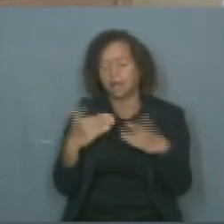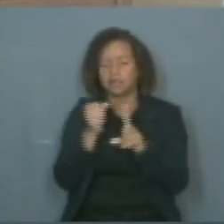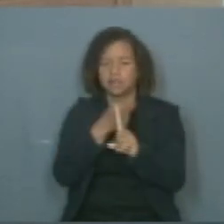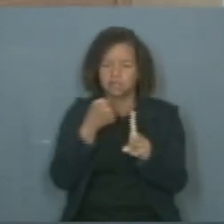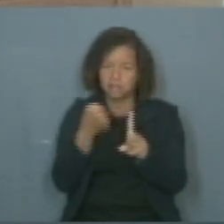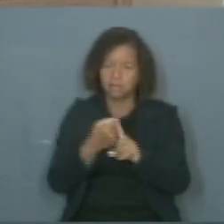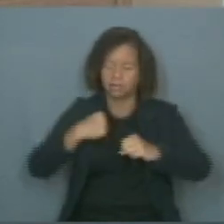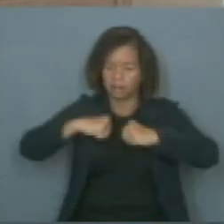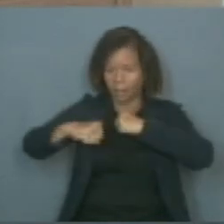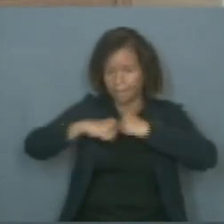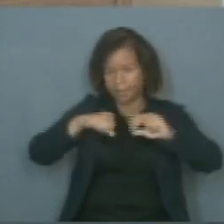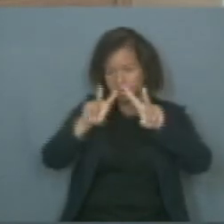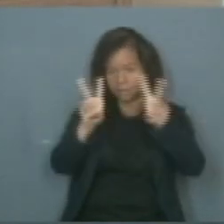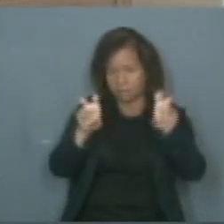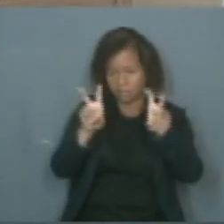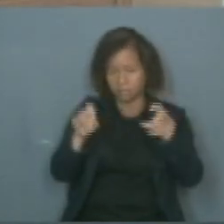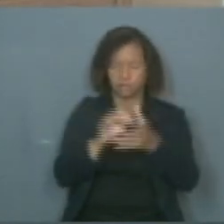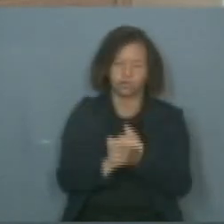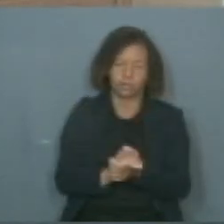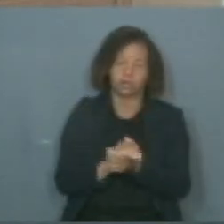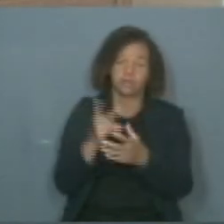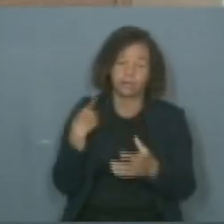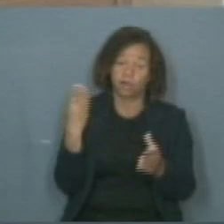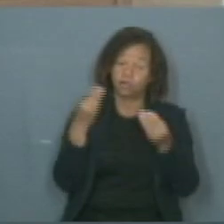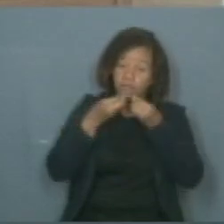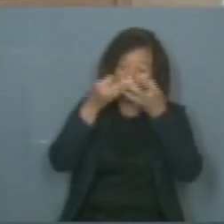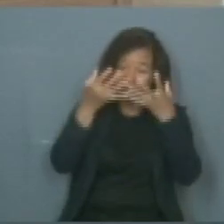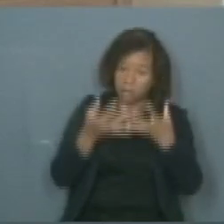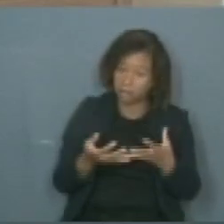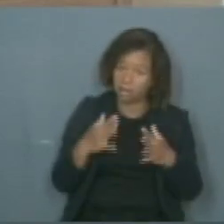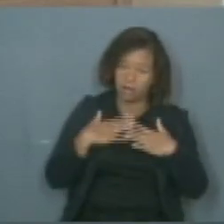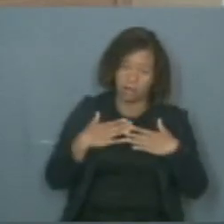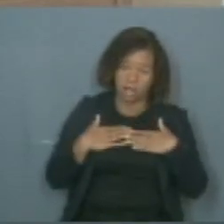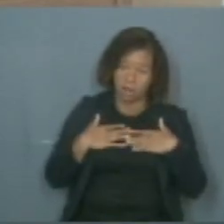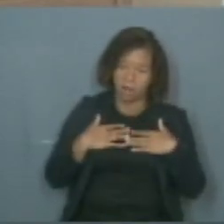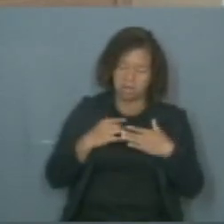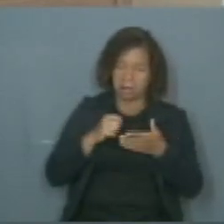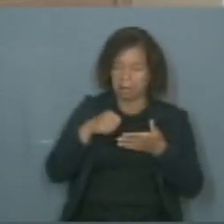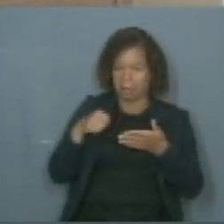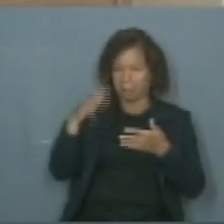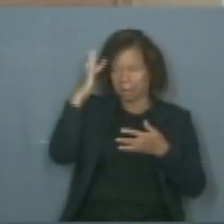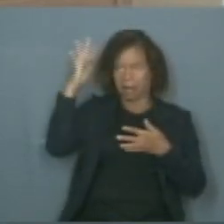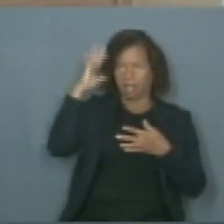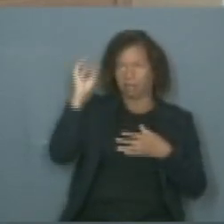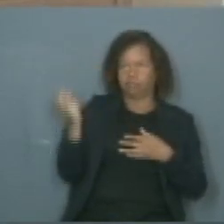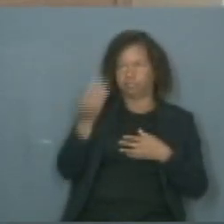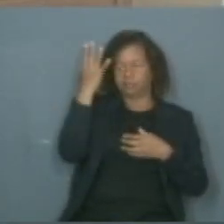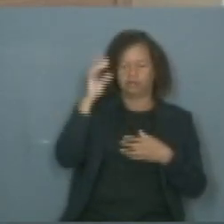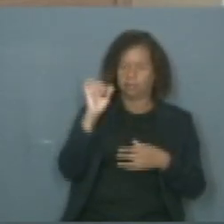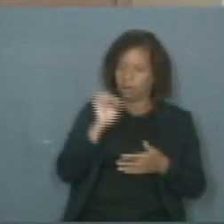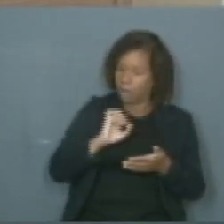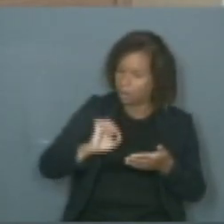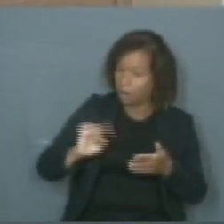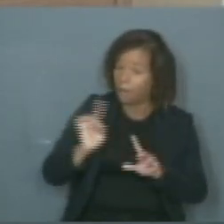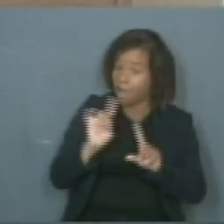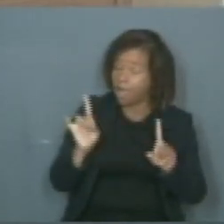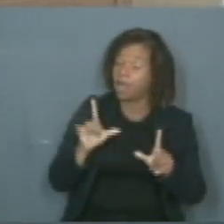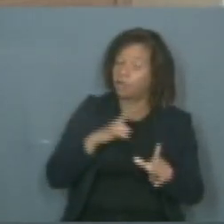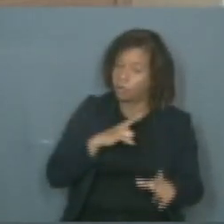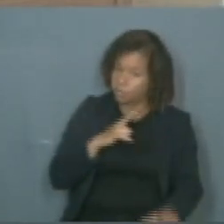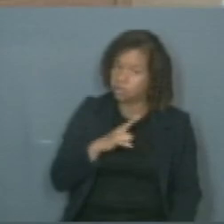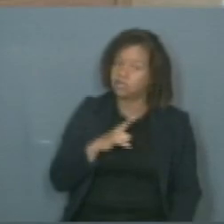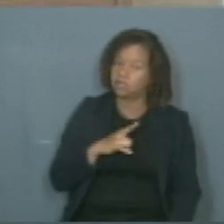associações que debatem esse tema. Então, tudo que eu estiver dizendo aqui não é coisa escrita ou então sai da minha cabeça. É coisas que